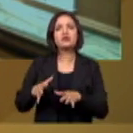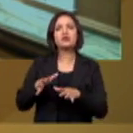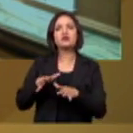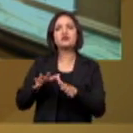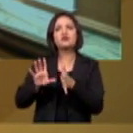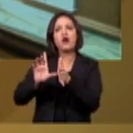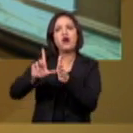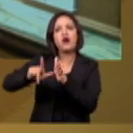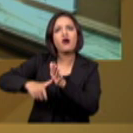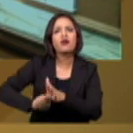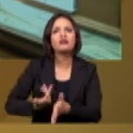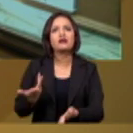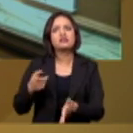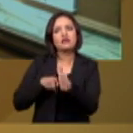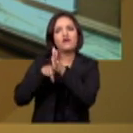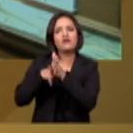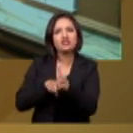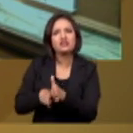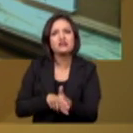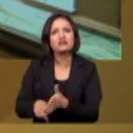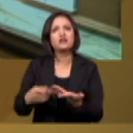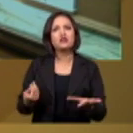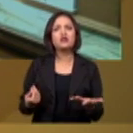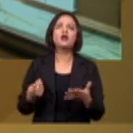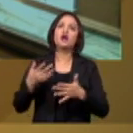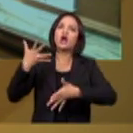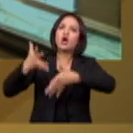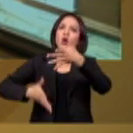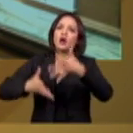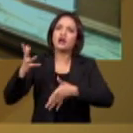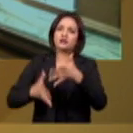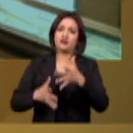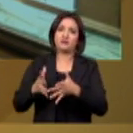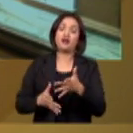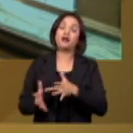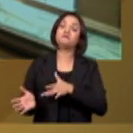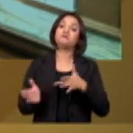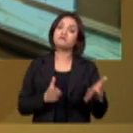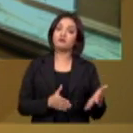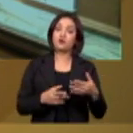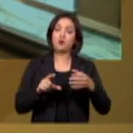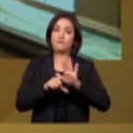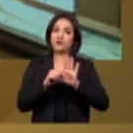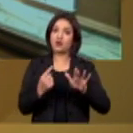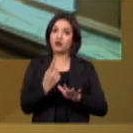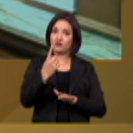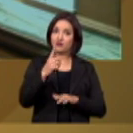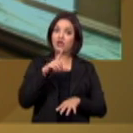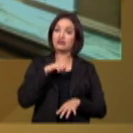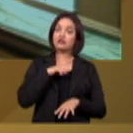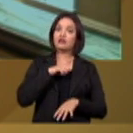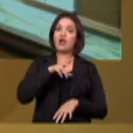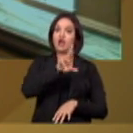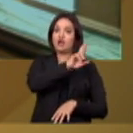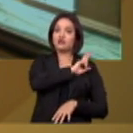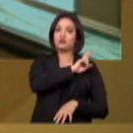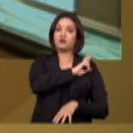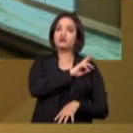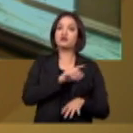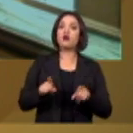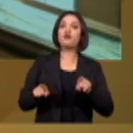auxiliar parágrafo primeiro estará solidariamente responsável a